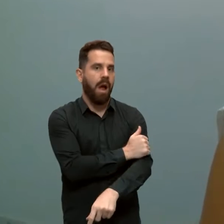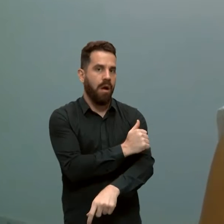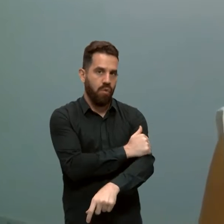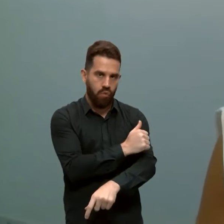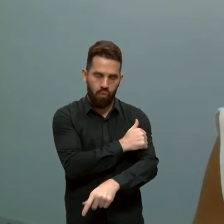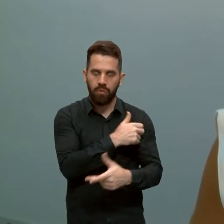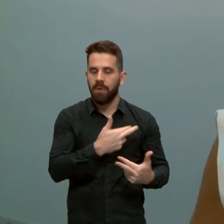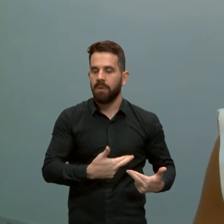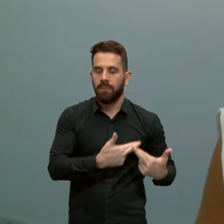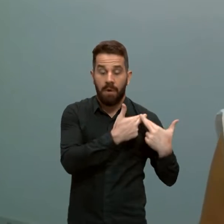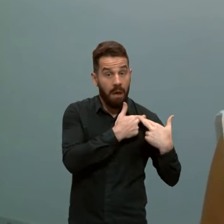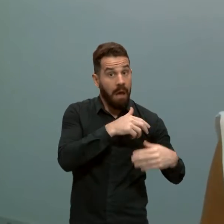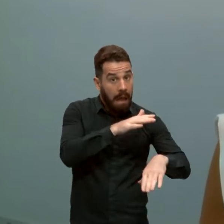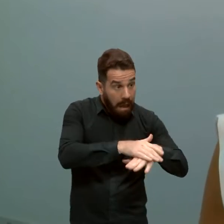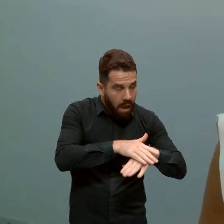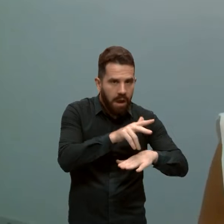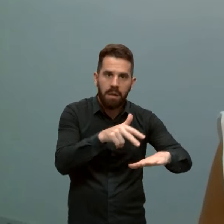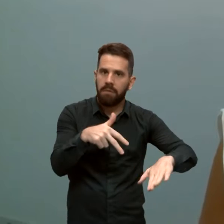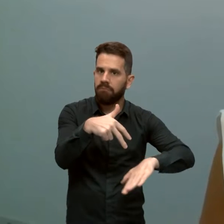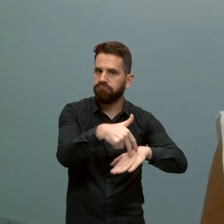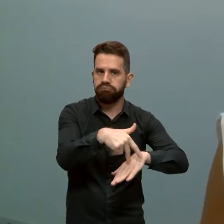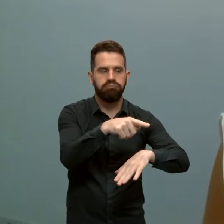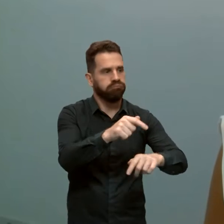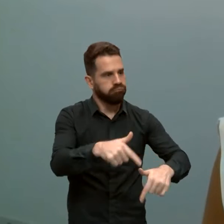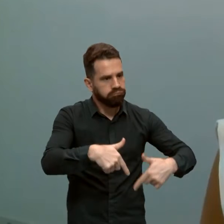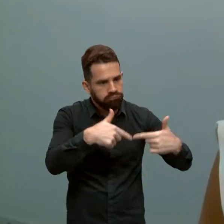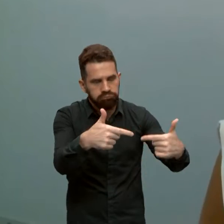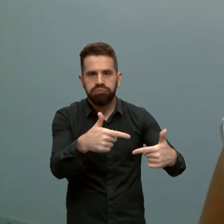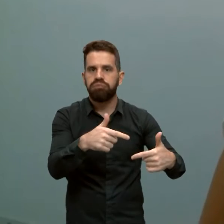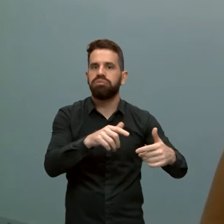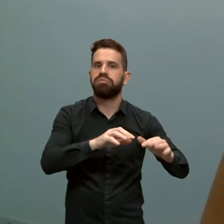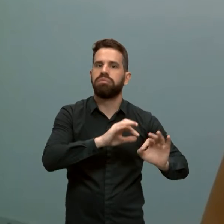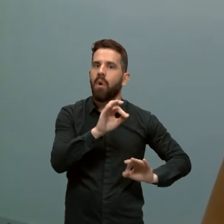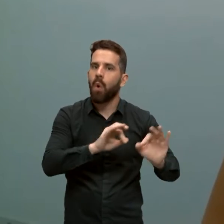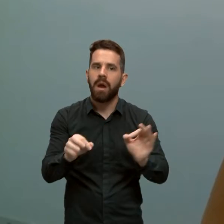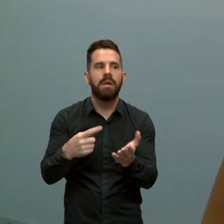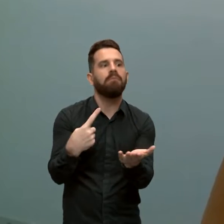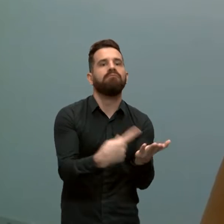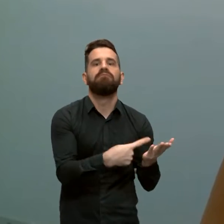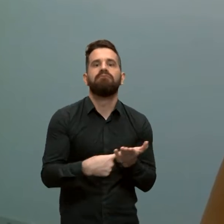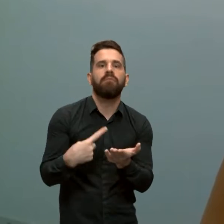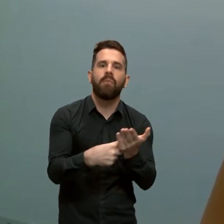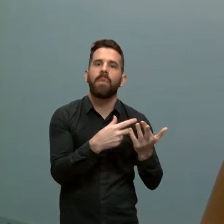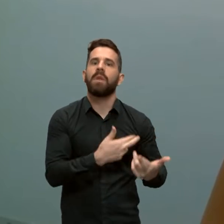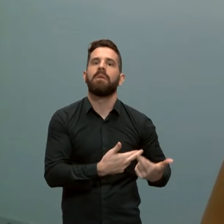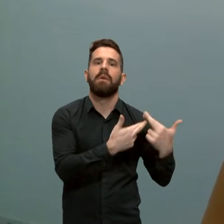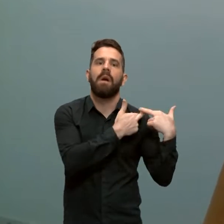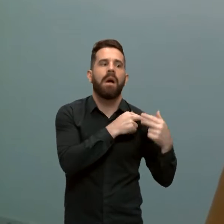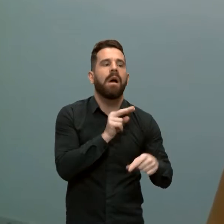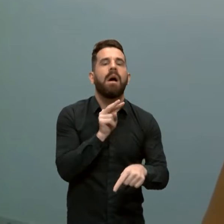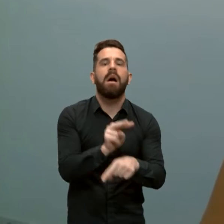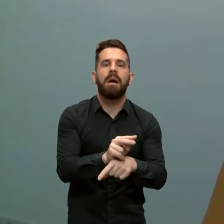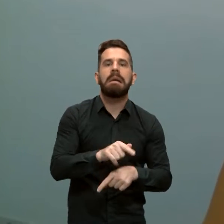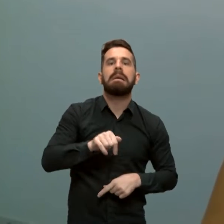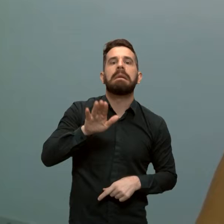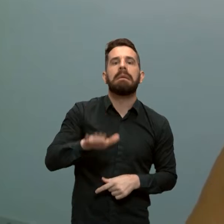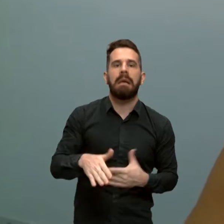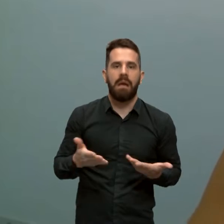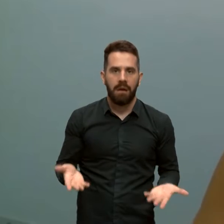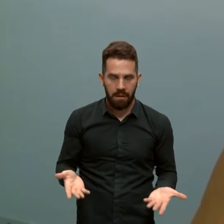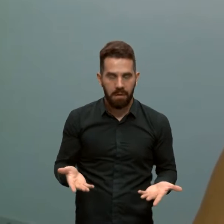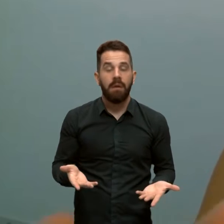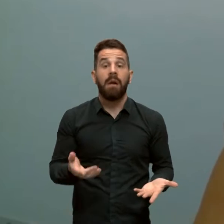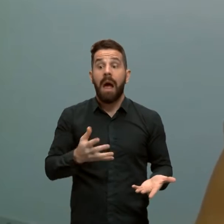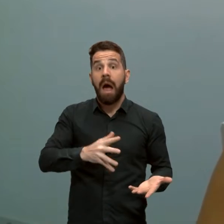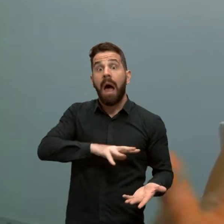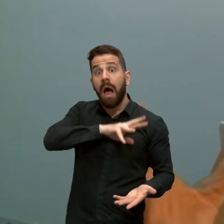ter um protagonismo aí nessa guarda coletiva. Tanto as guardas coletivas dos animais que estão na